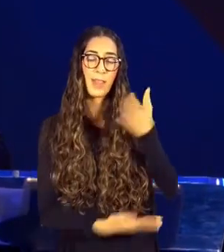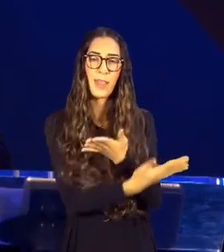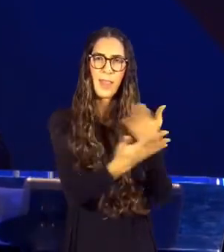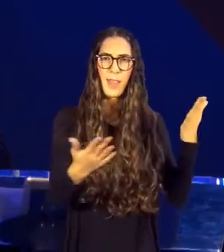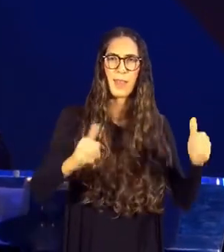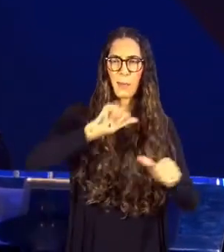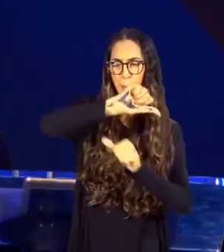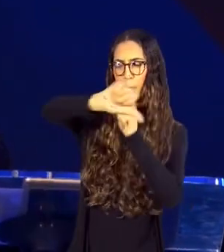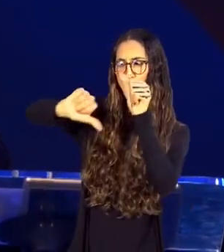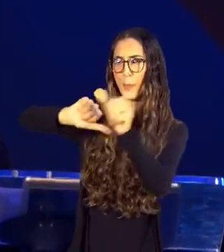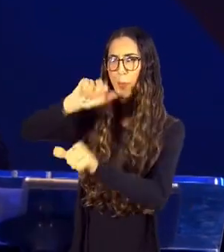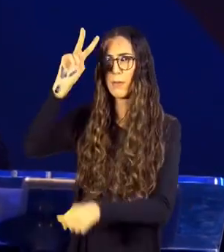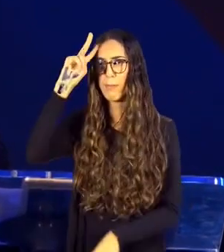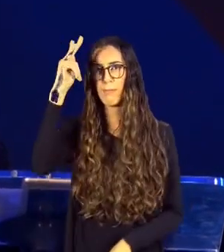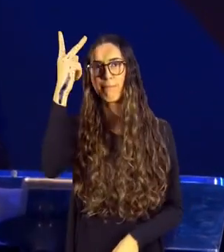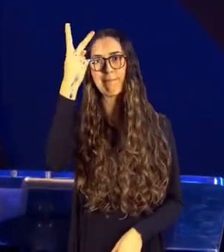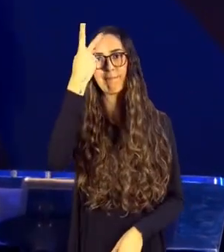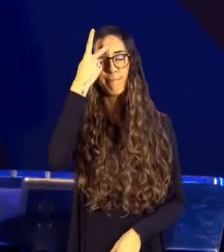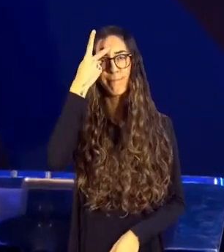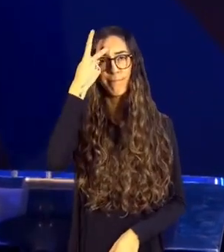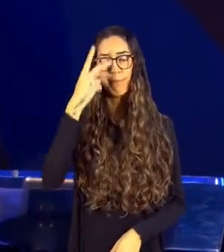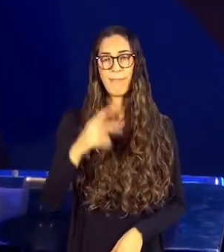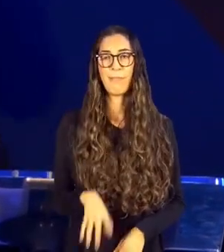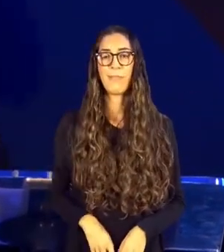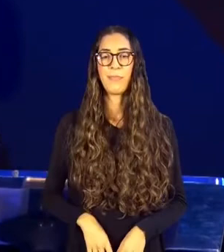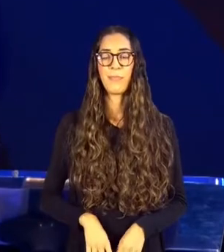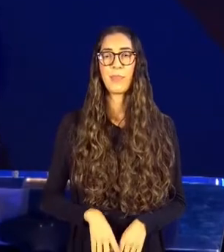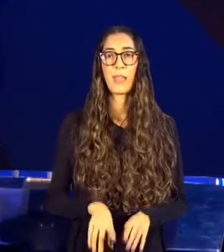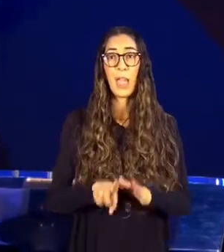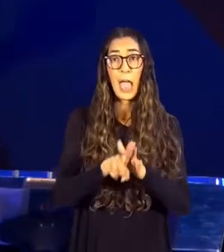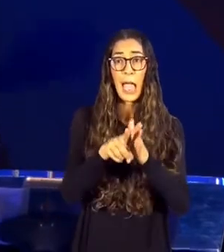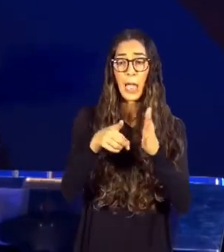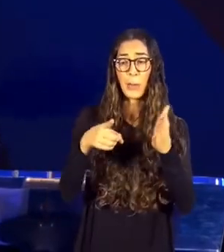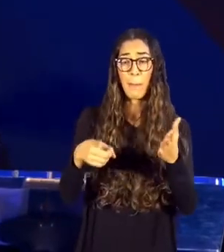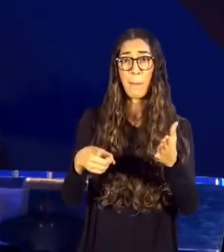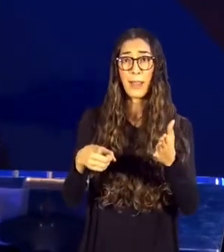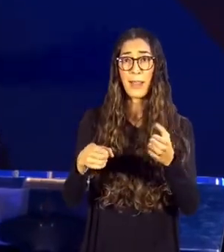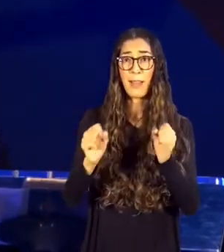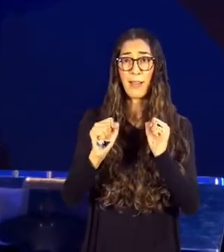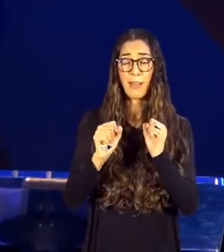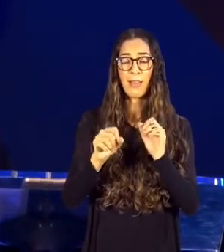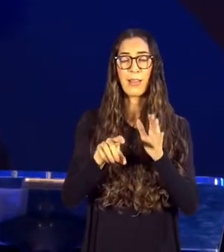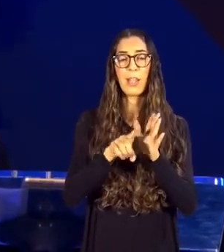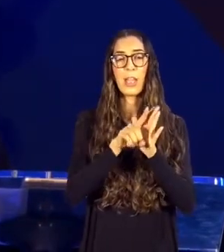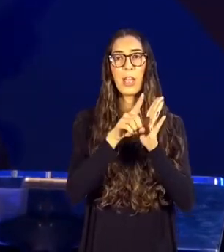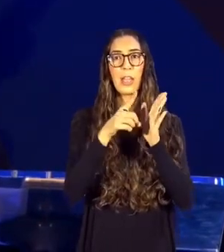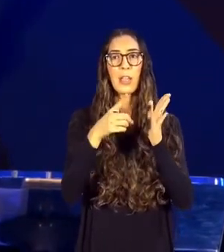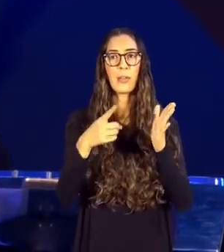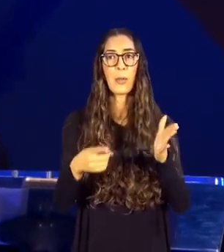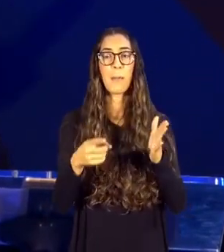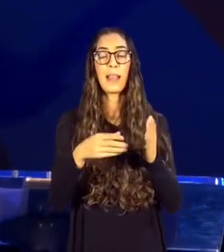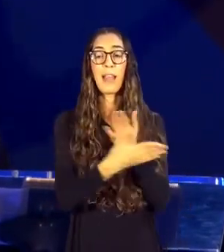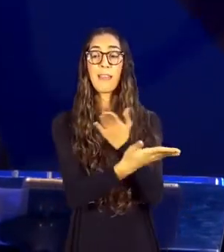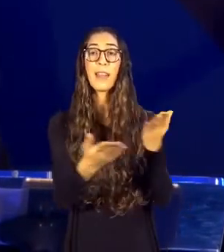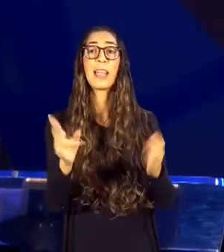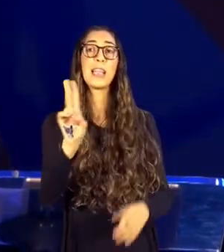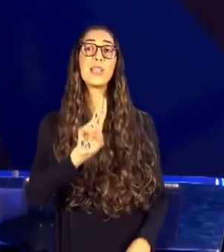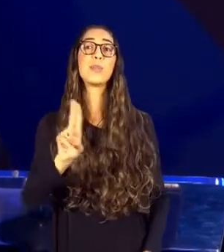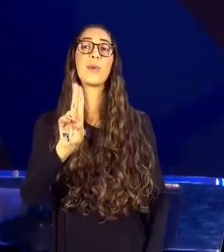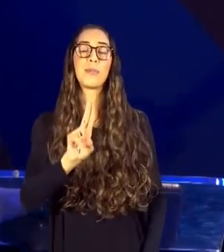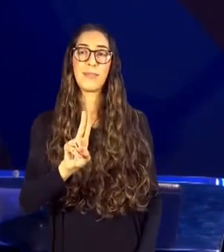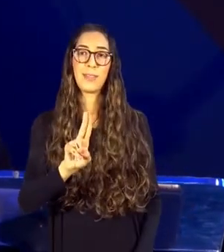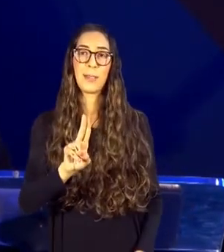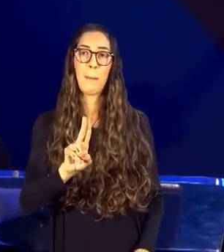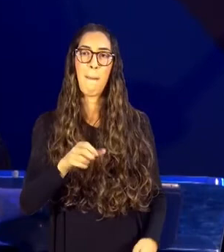das mentes, que eles possam usar a Tua Palavra como ferramenta poderosa para desbaratar